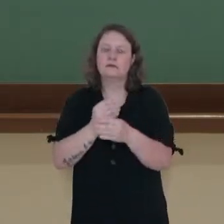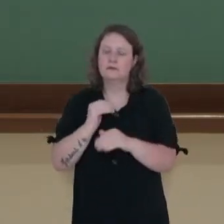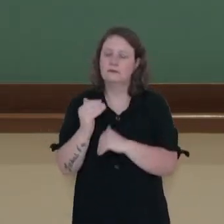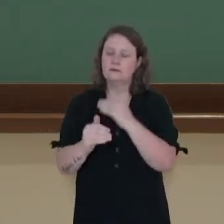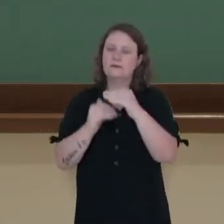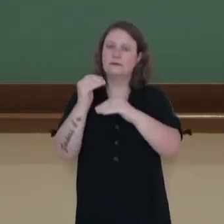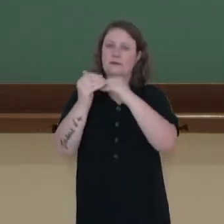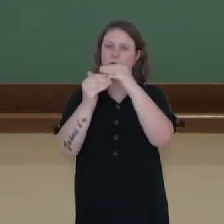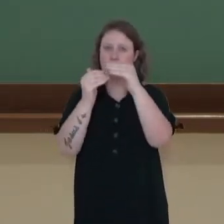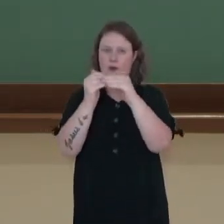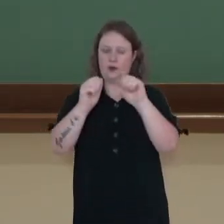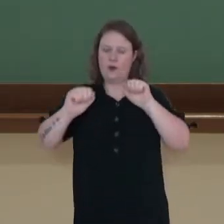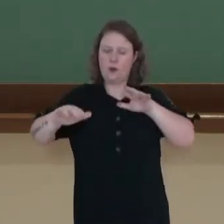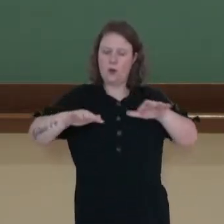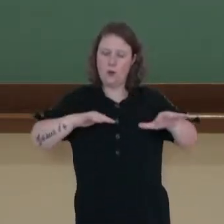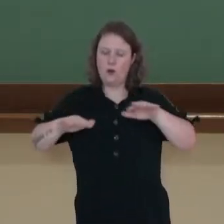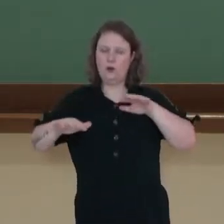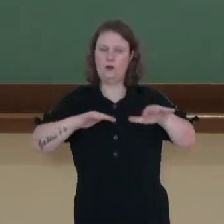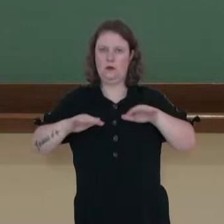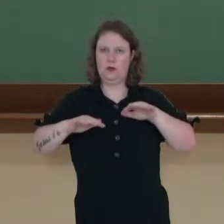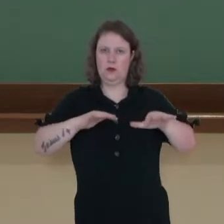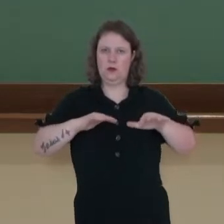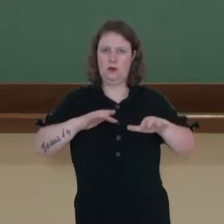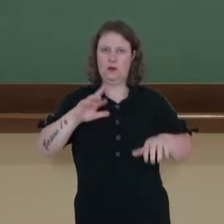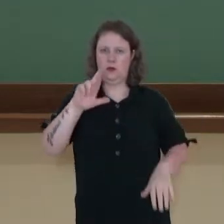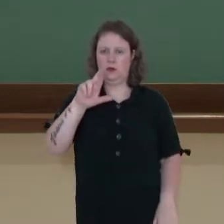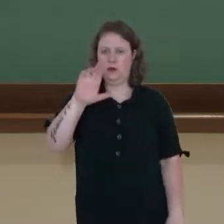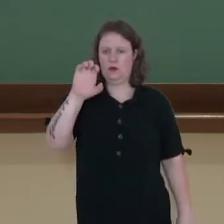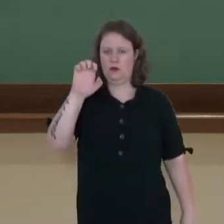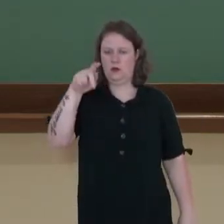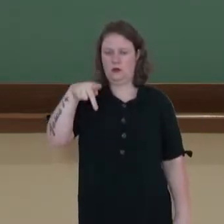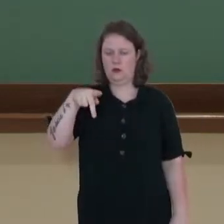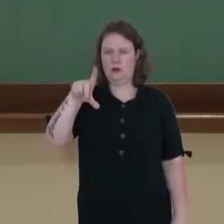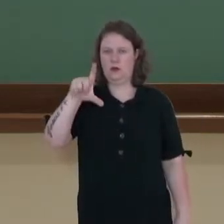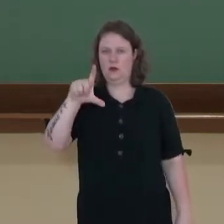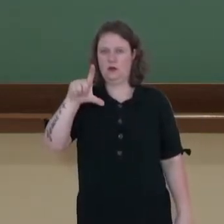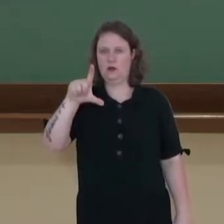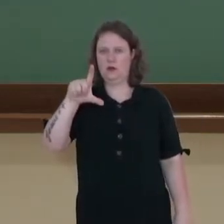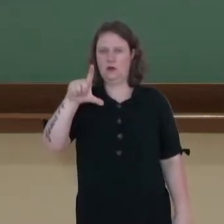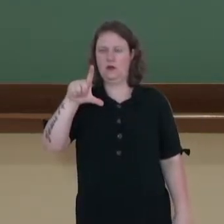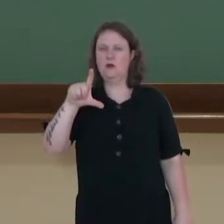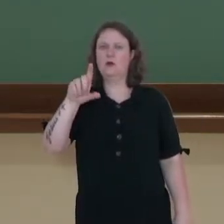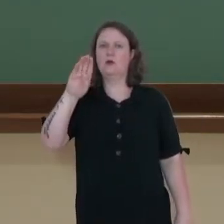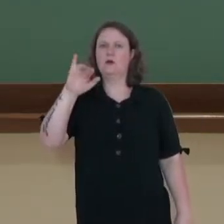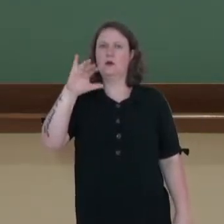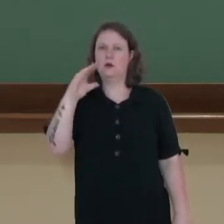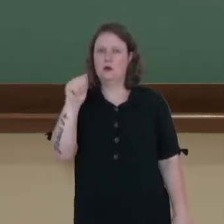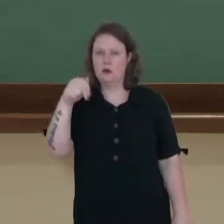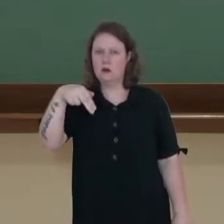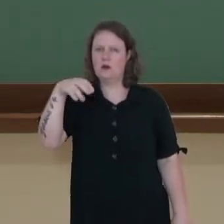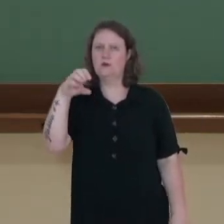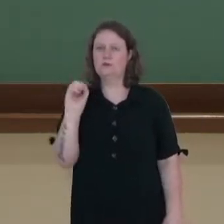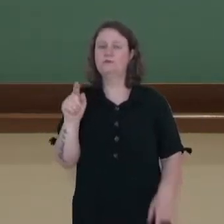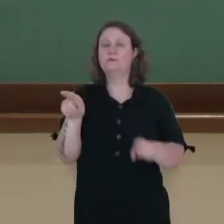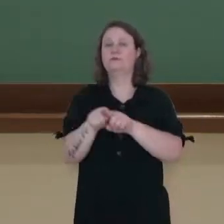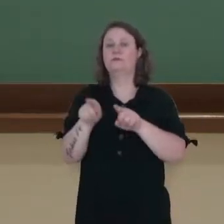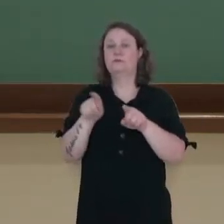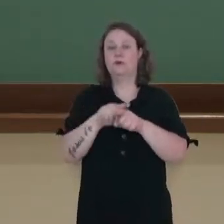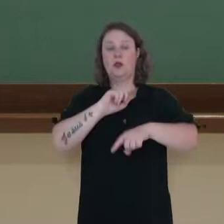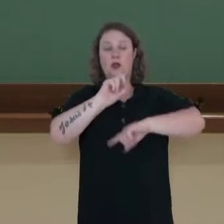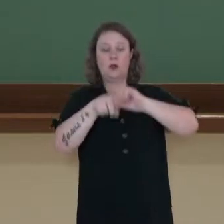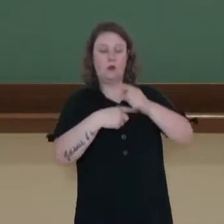movimento republicano. Ele vai ganhando força no Brasil, principalmente pós a Guerra do Paraguai,